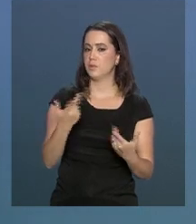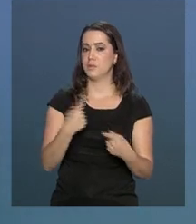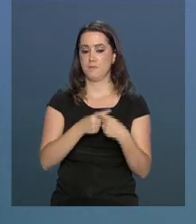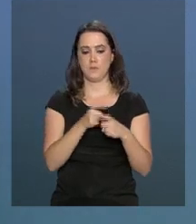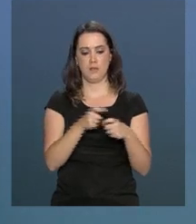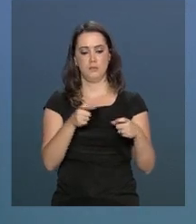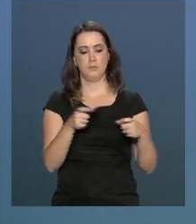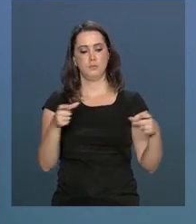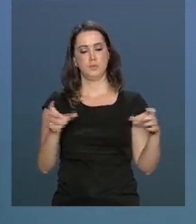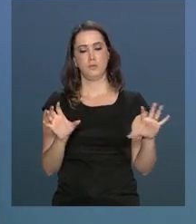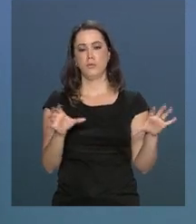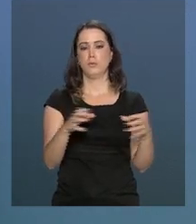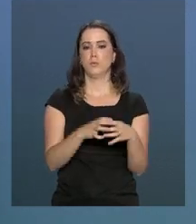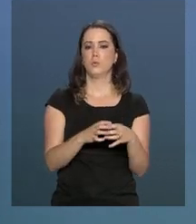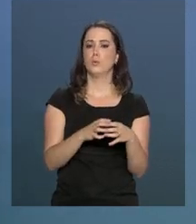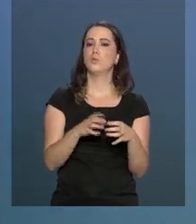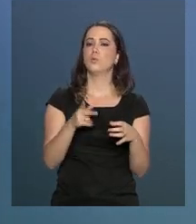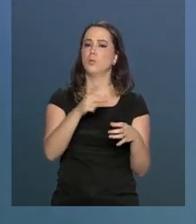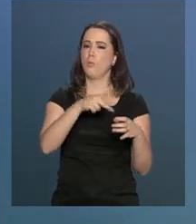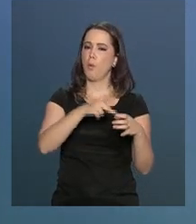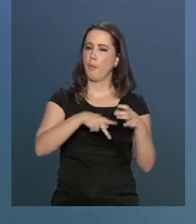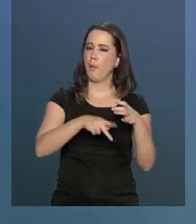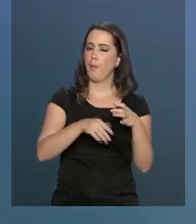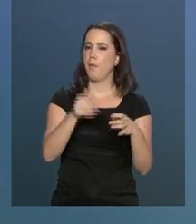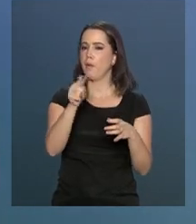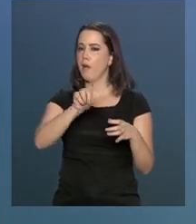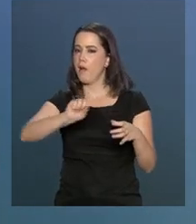do setor de petróleo e gás